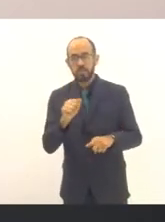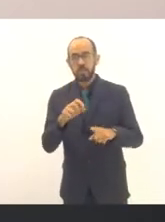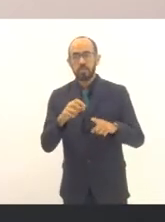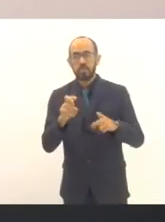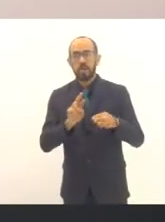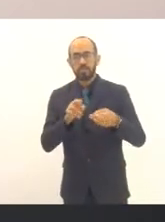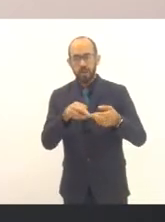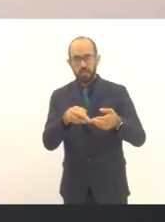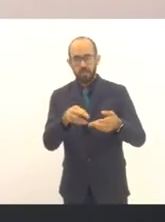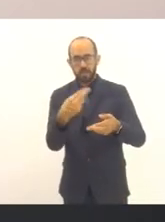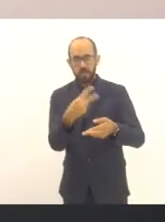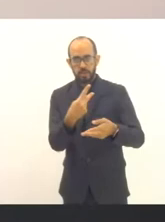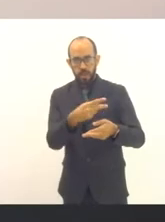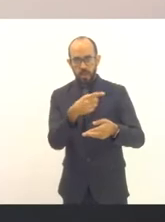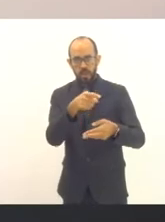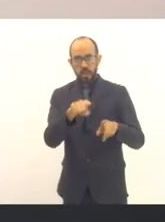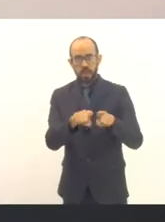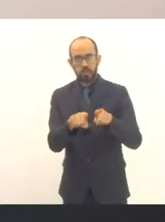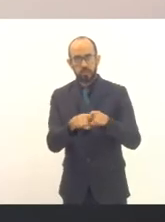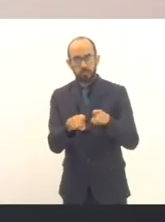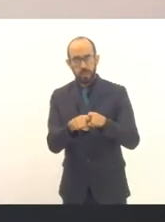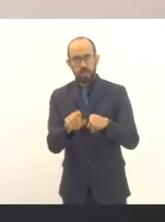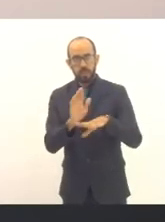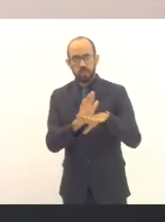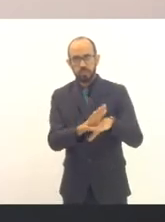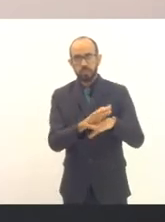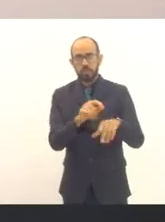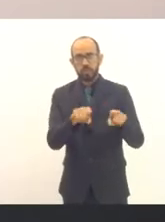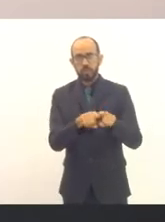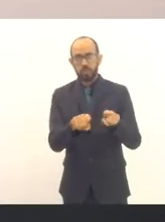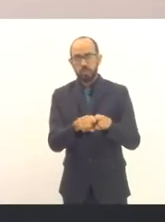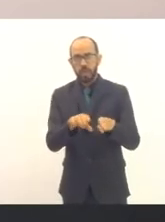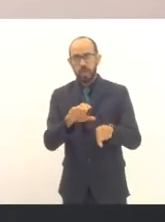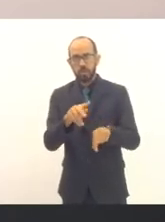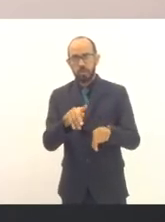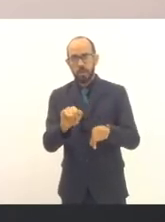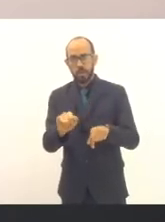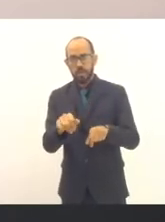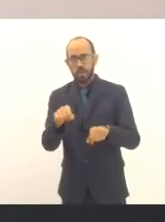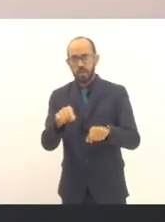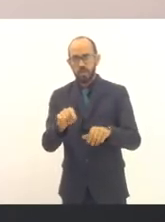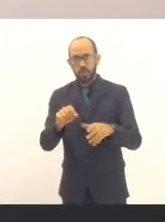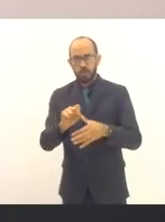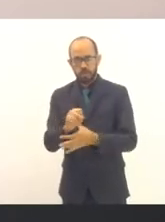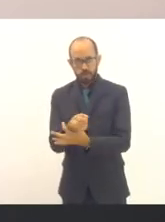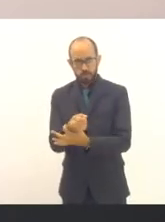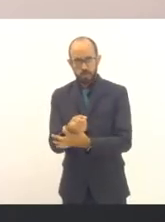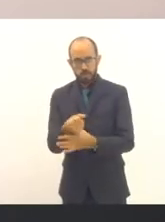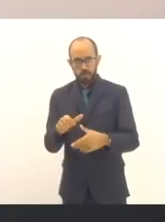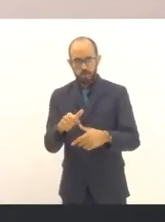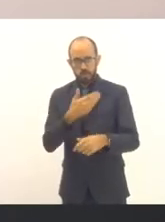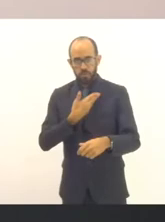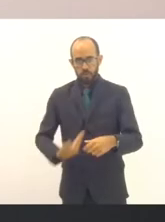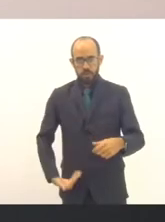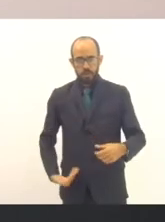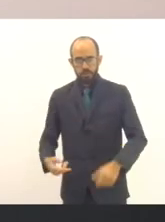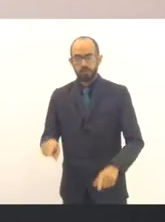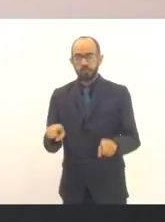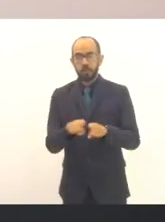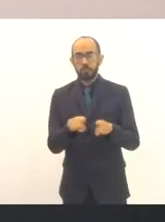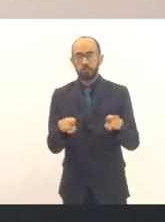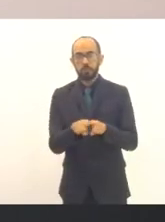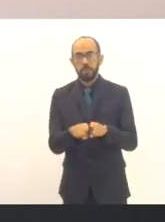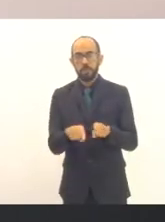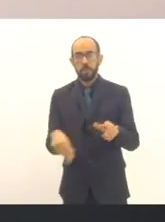ela estava sendo interlocutora no caso da CPI pode ver a segmentos da área de segurança pública como também